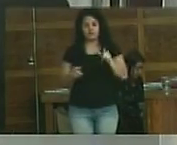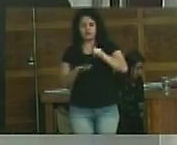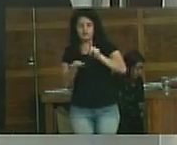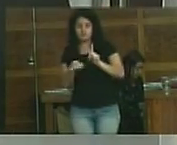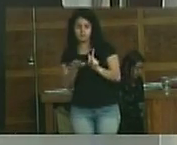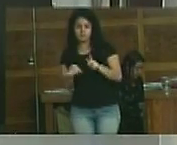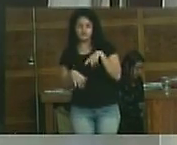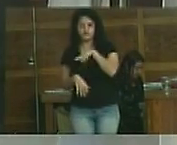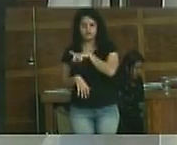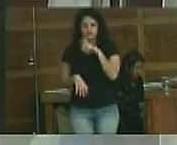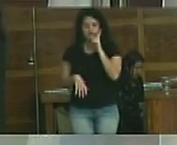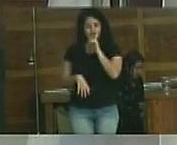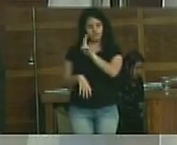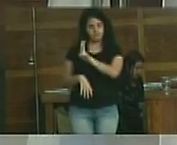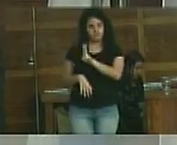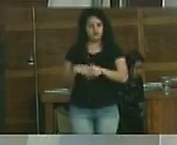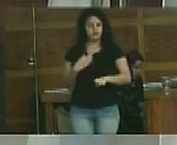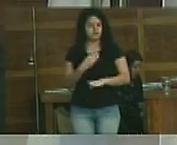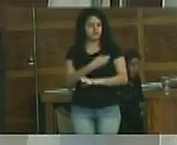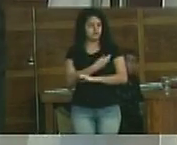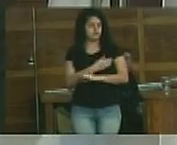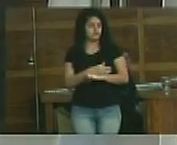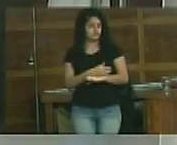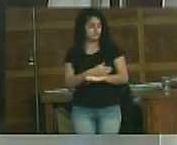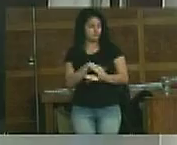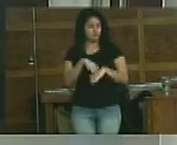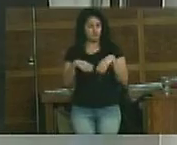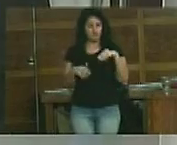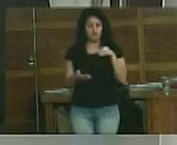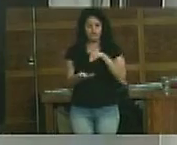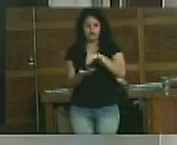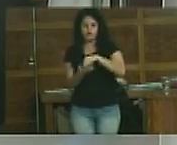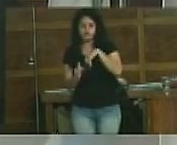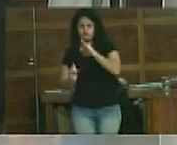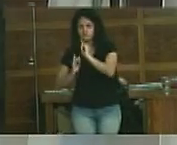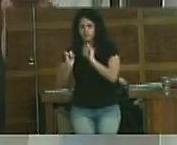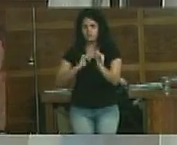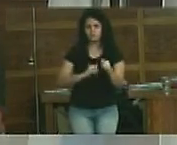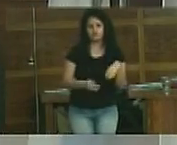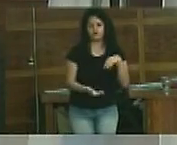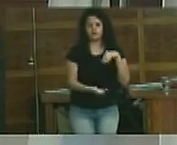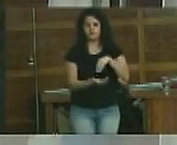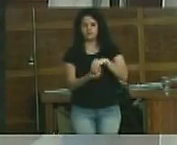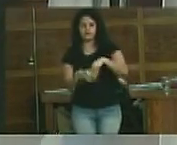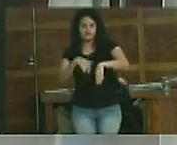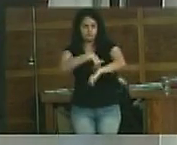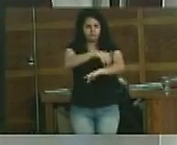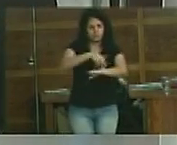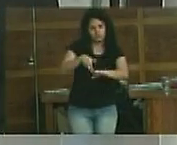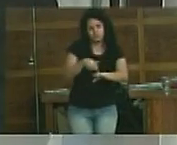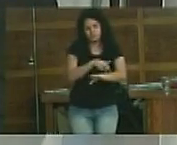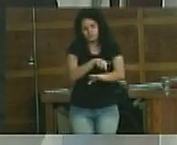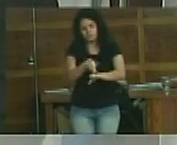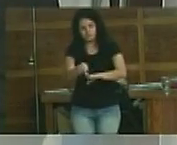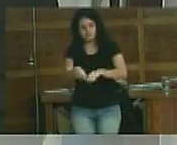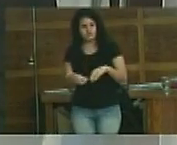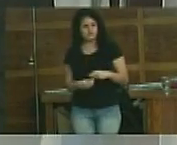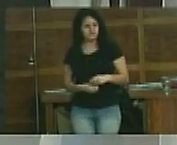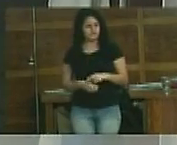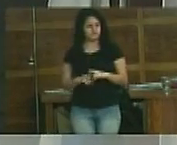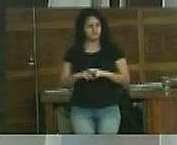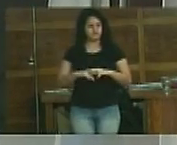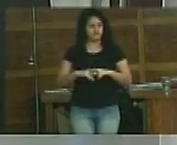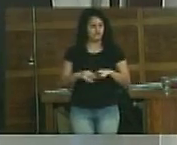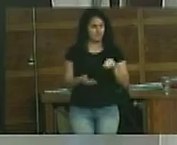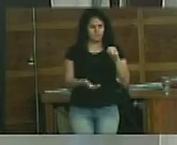você vai ver ruas, a via mal sinalizada, faixa de pedestres apagadas, enfim, uma série